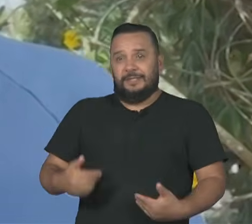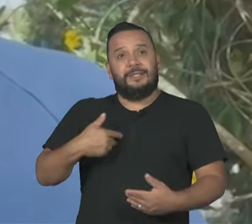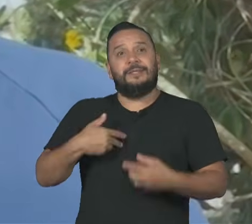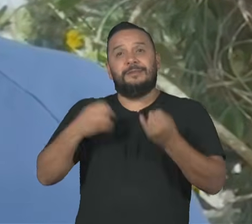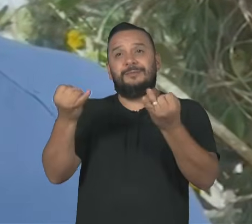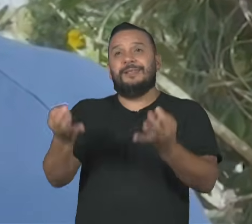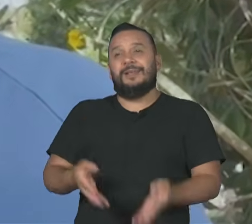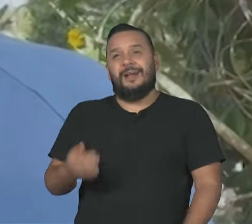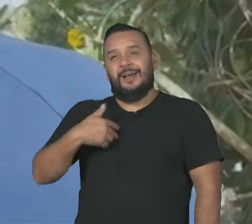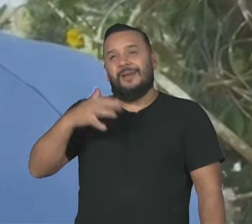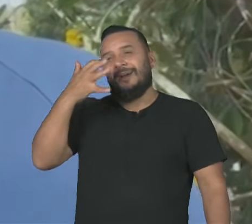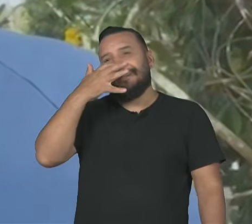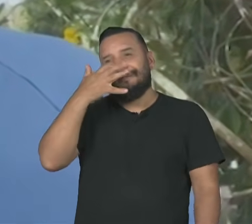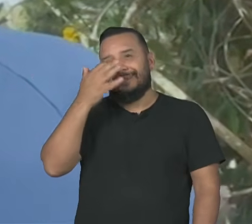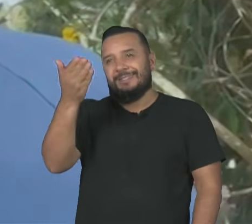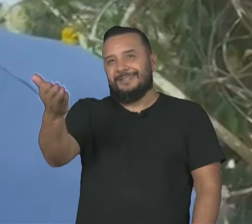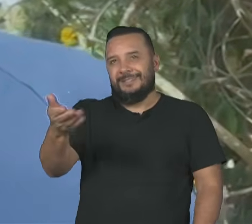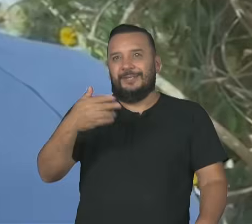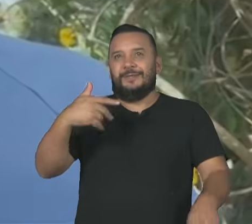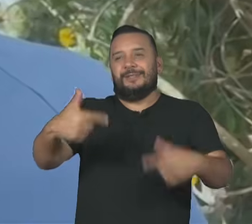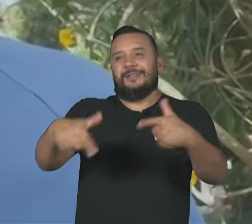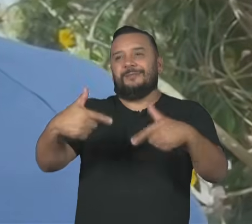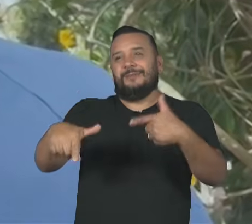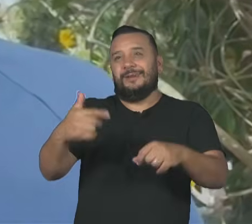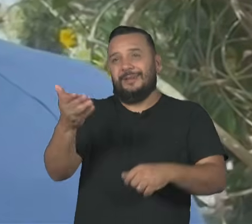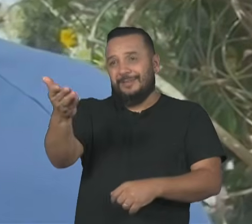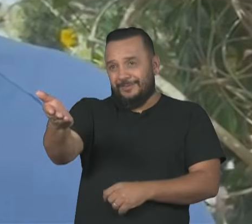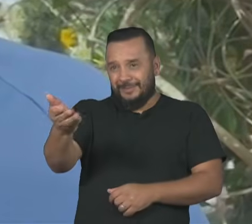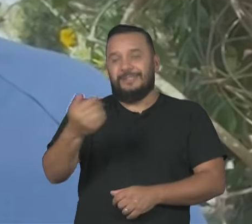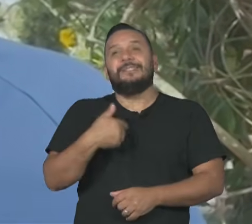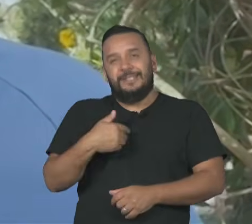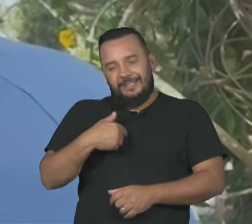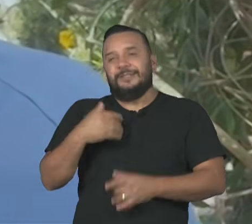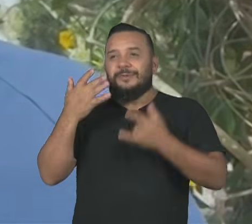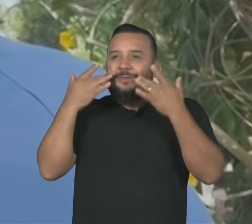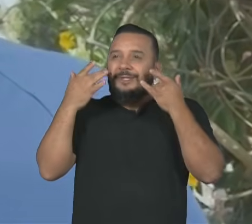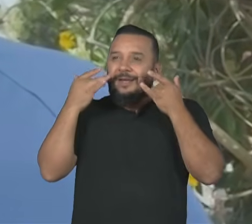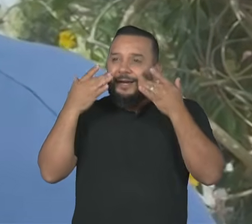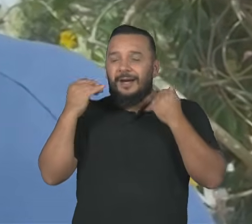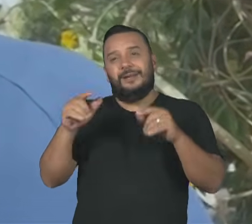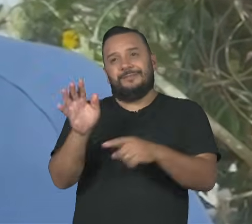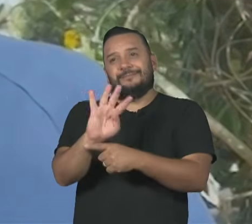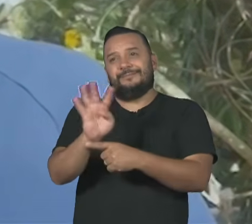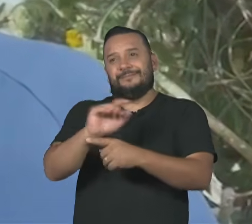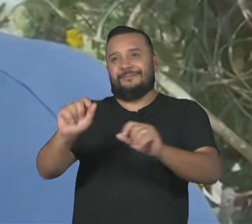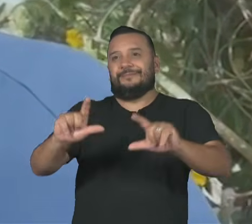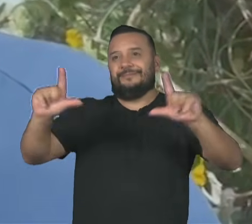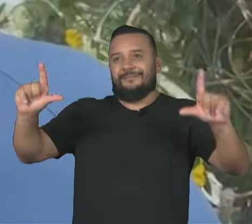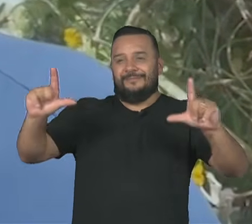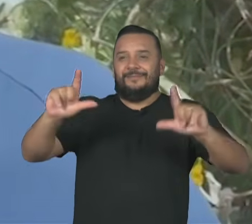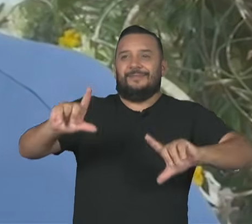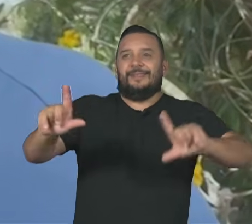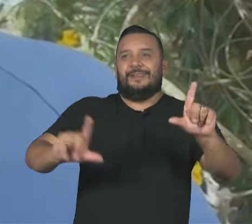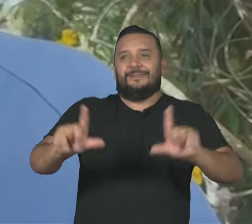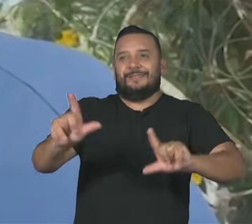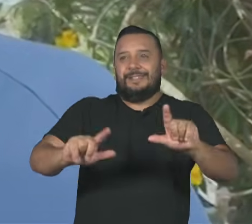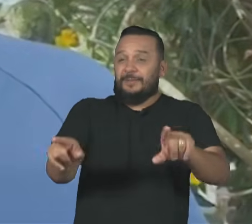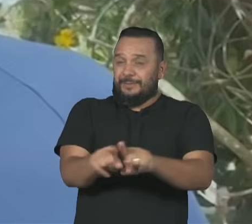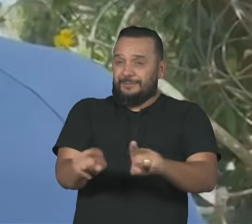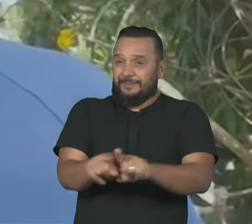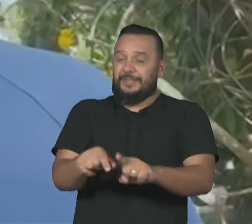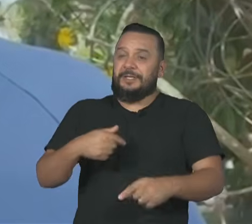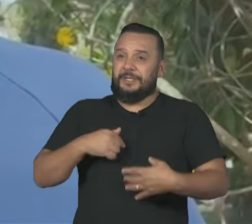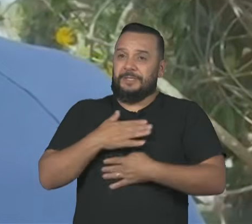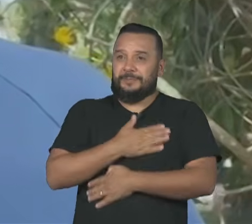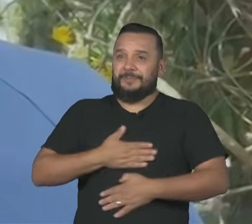minha profunda admiração pelo trabalho que há anos você desenvolve no teatro, no cinema e na televisão. Eu tive